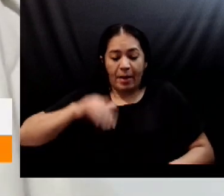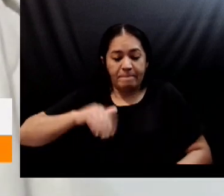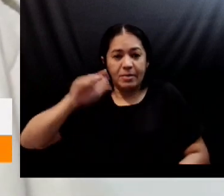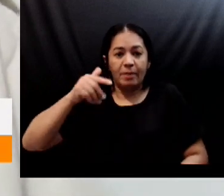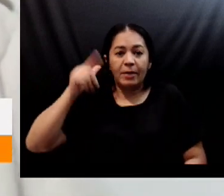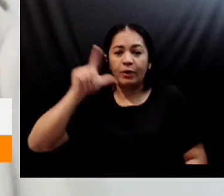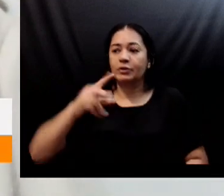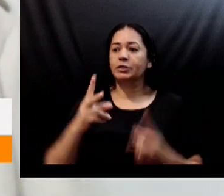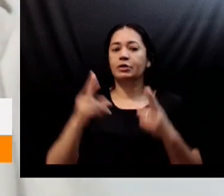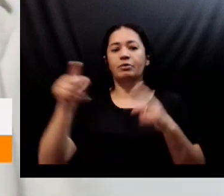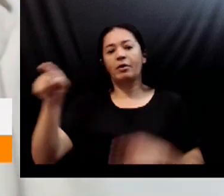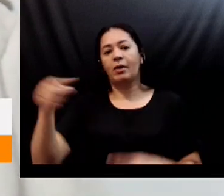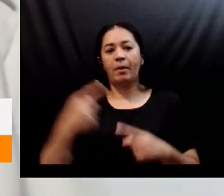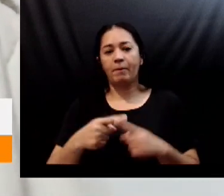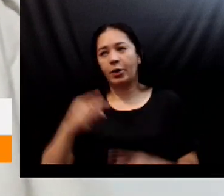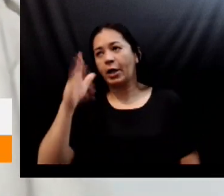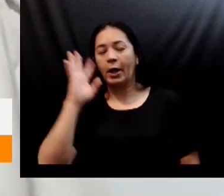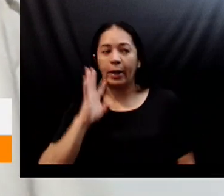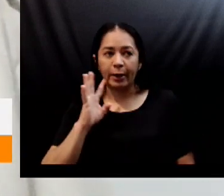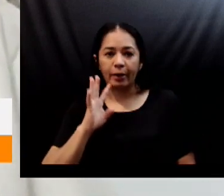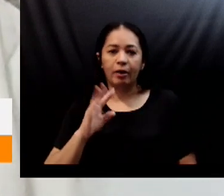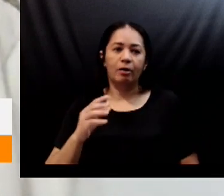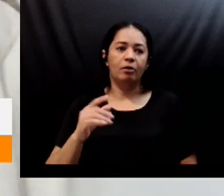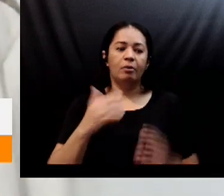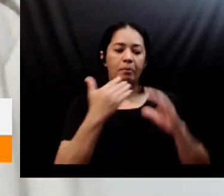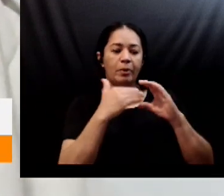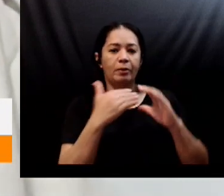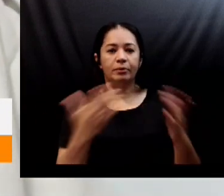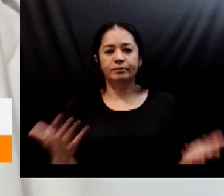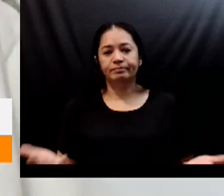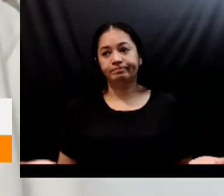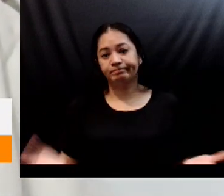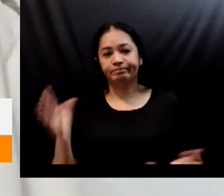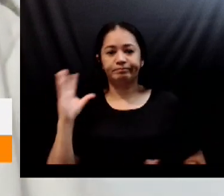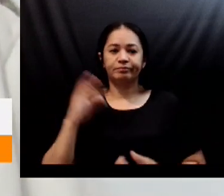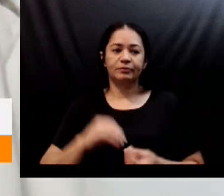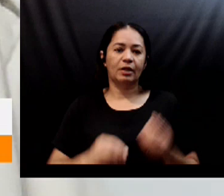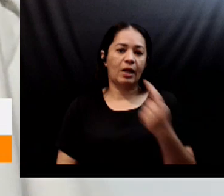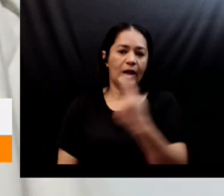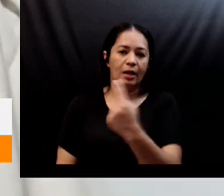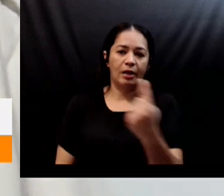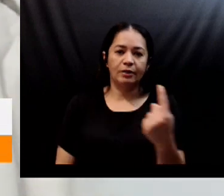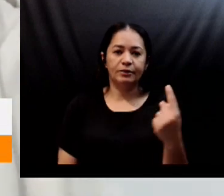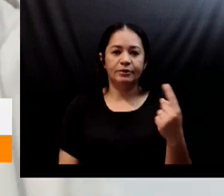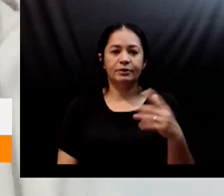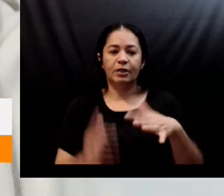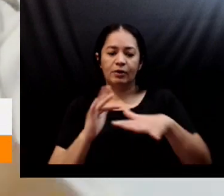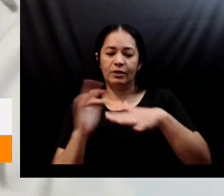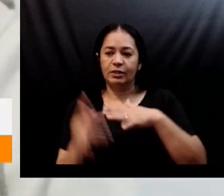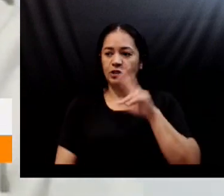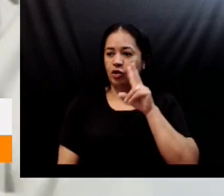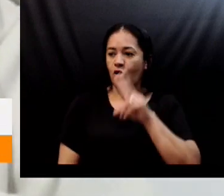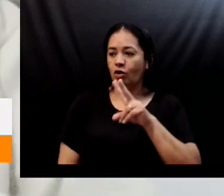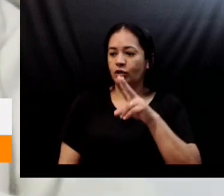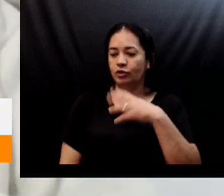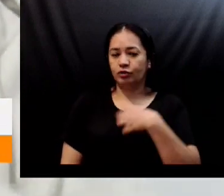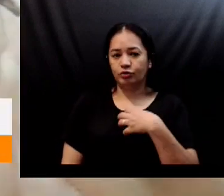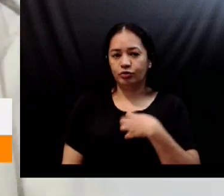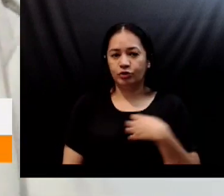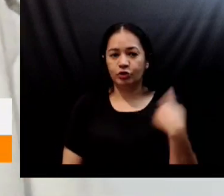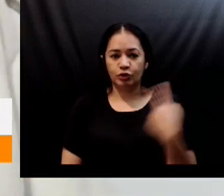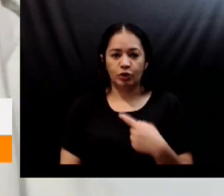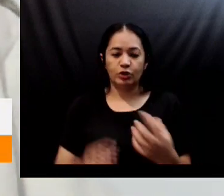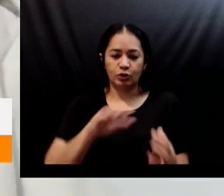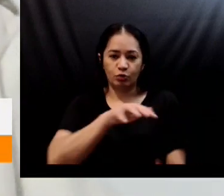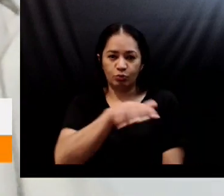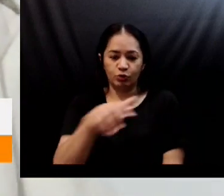porque é legal postar isso. Enfim, cada um vai olhar para a internet de uma forma, né? A gente olha o mundo do jeito que nós entendemos e